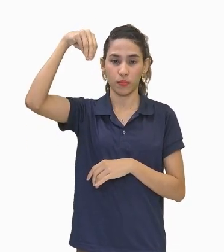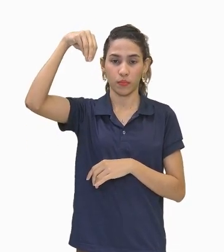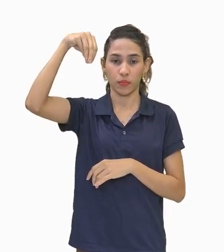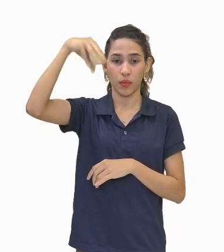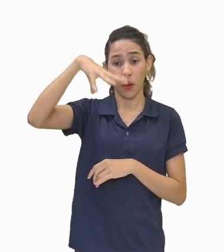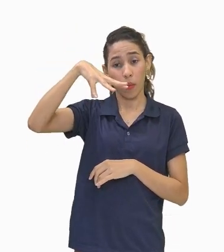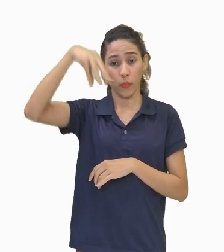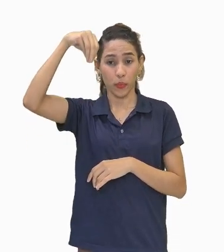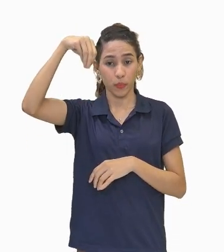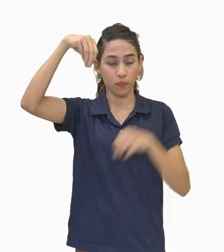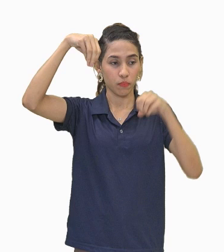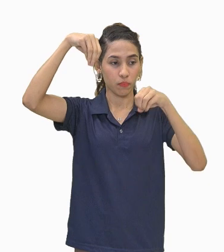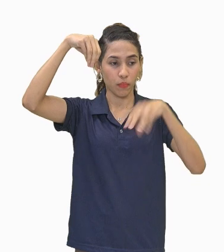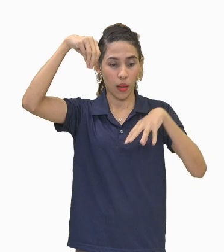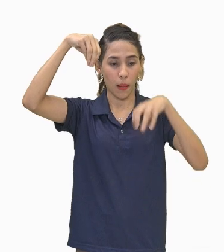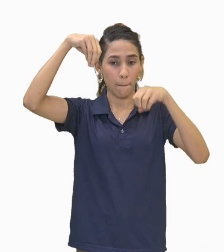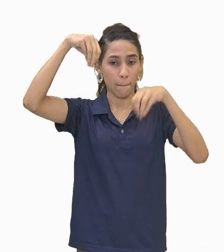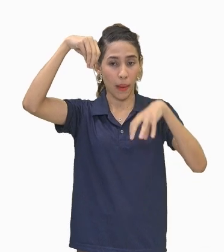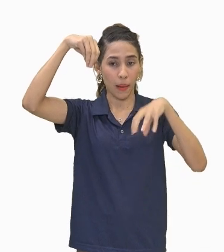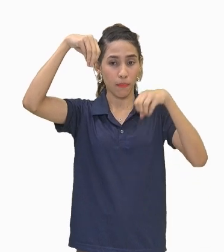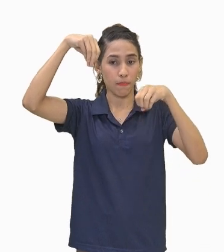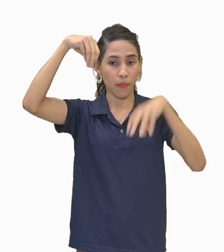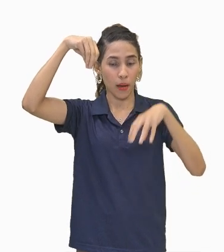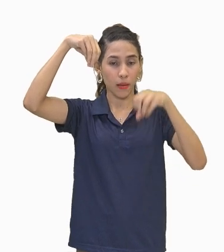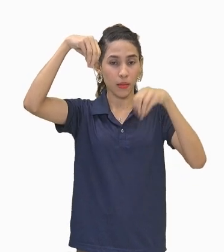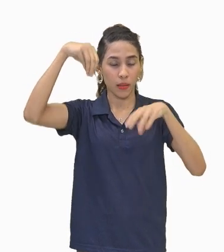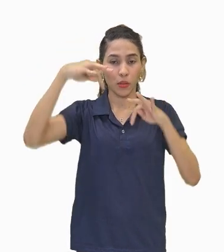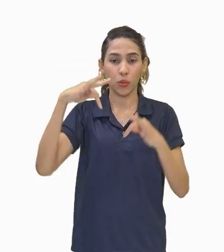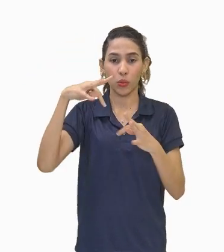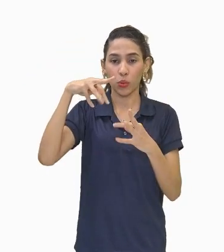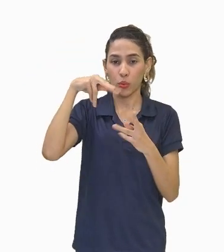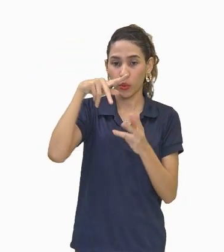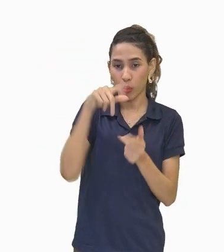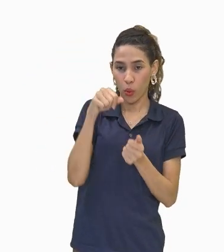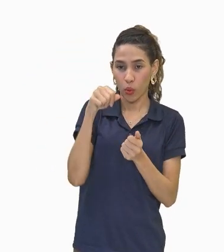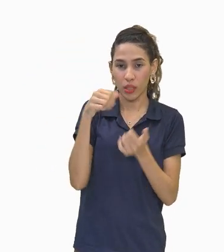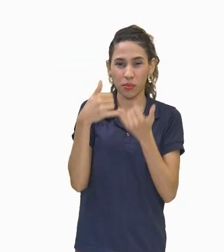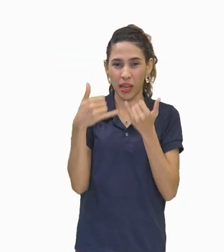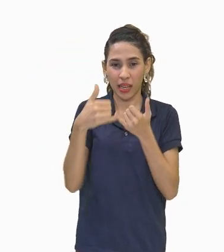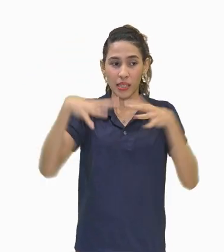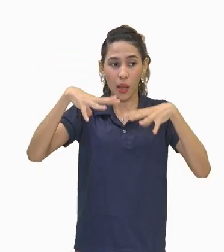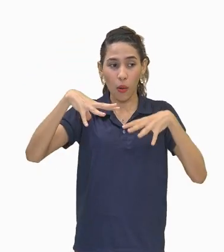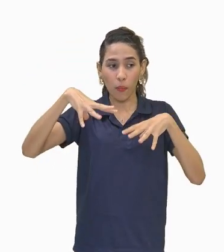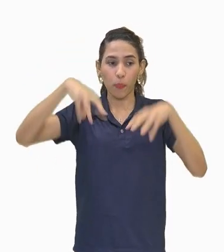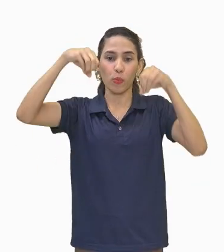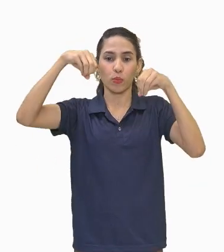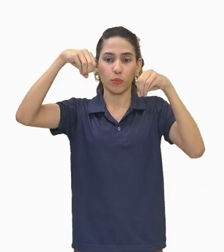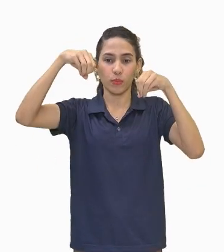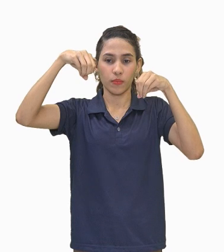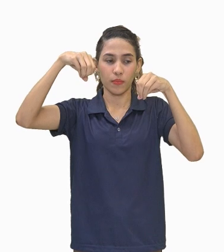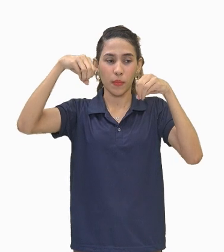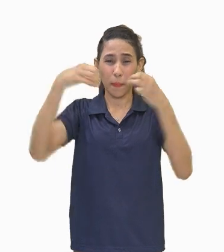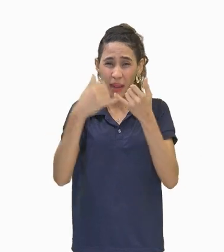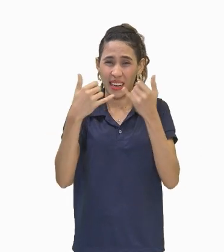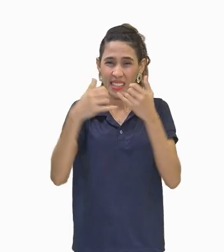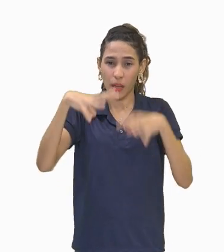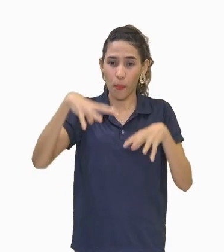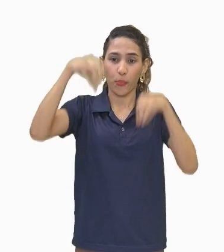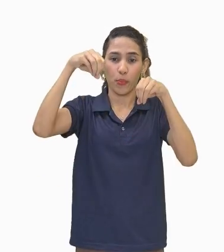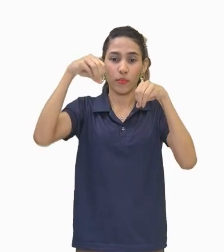estão queimadas. Você pensa que estão queimadas, mas não. Por isso que nós queremos saber qual é